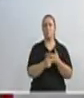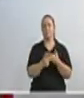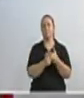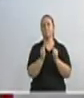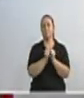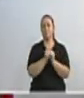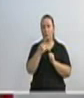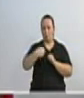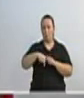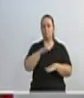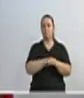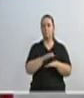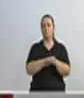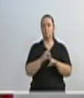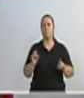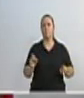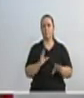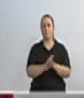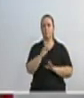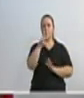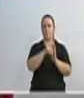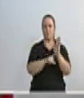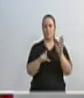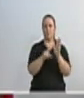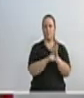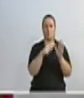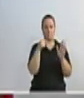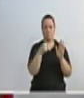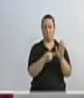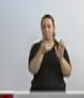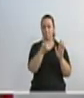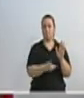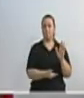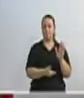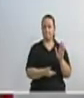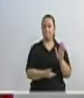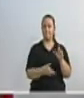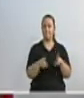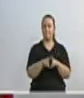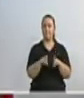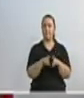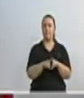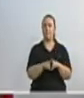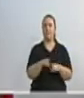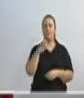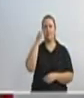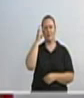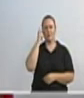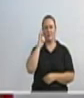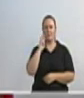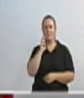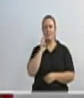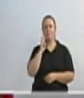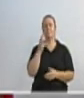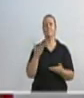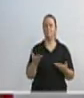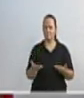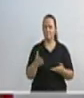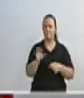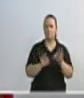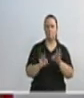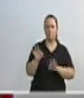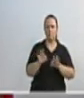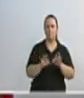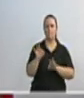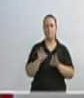e fizemos. O projeto de lei está aqui nesta casa, inclusive pelo vereador Vanderlei Paulo de Oliveira, também aperfeiçoado. Então, o